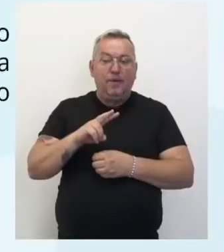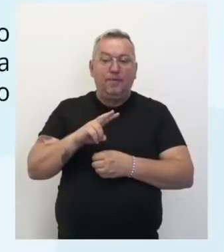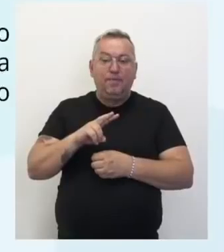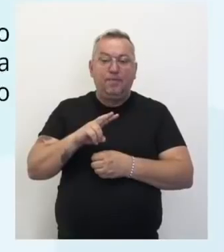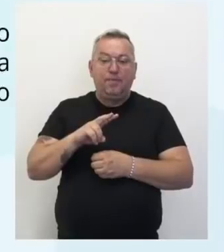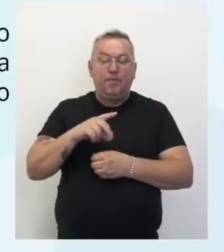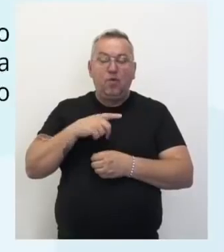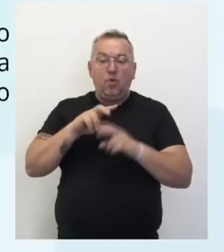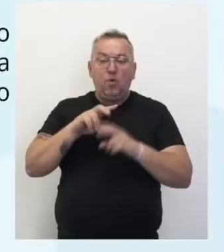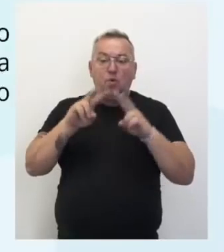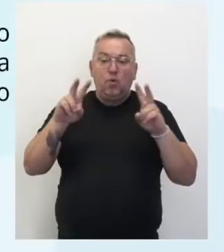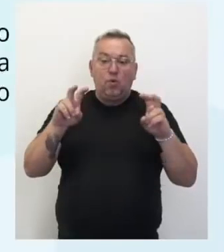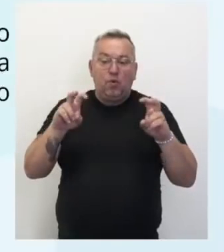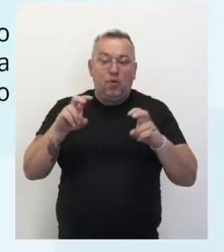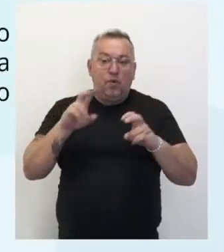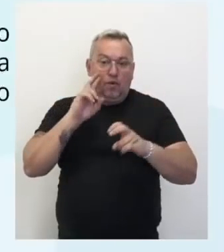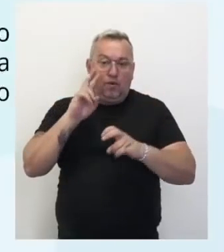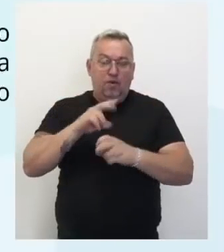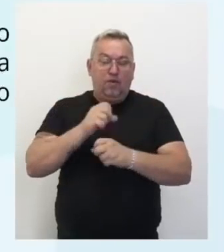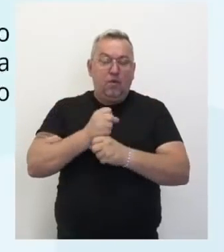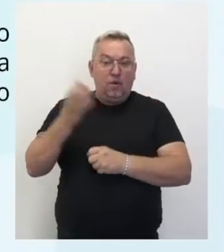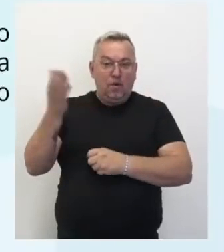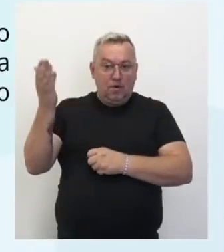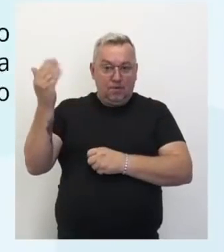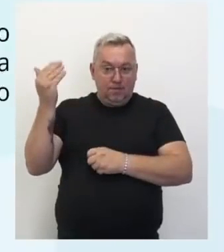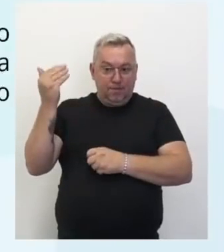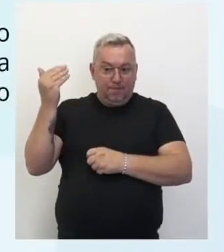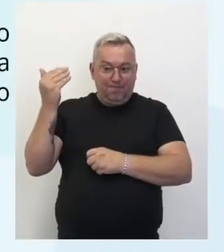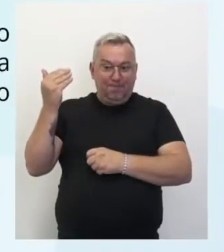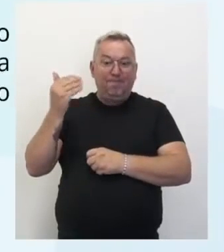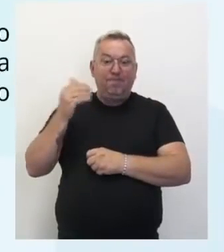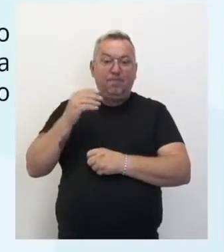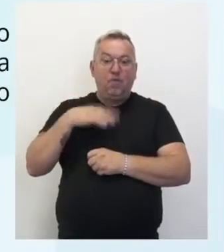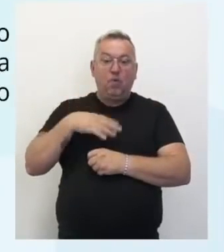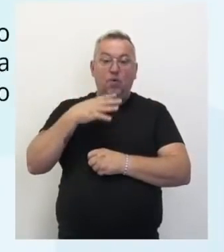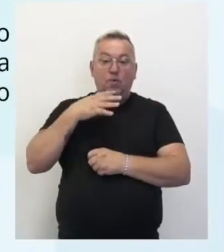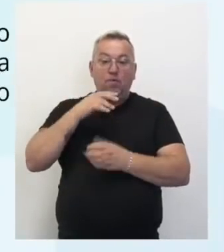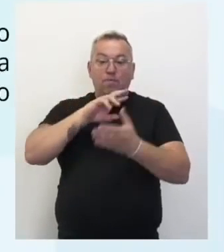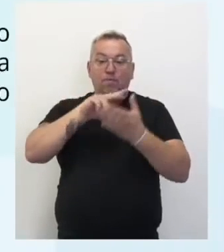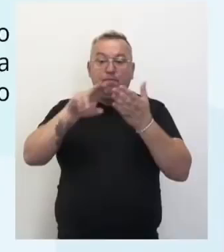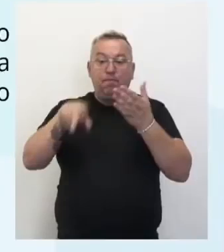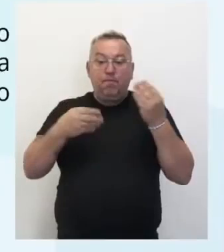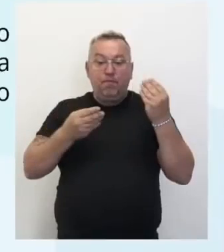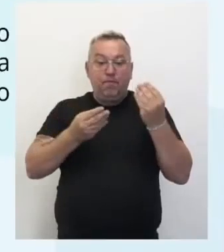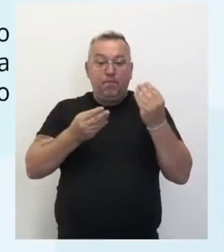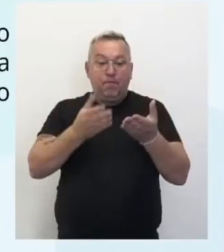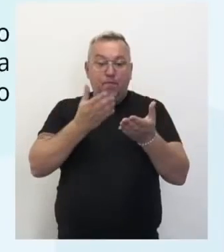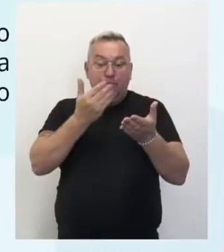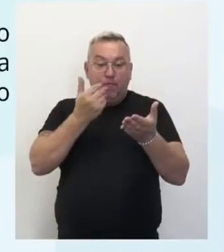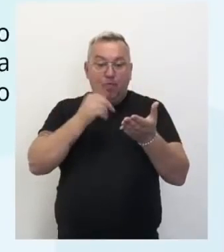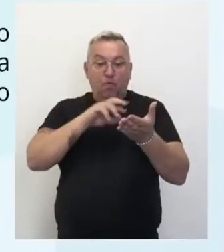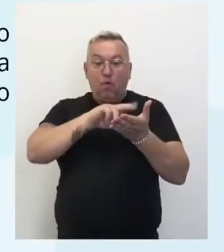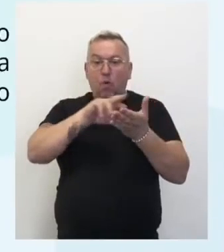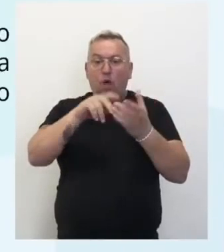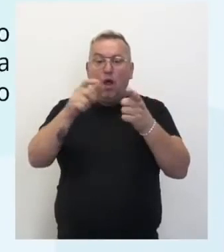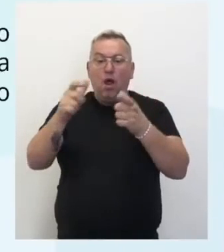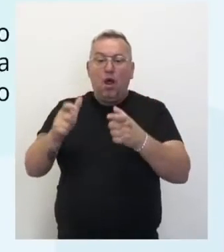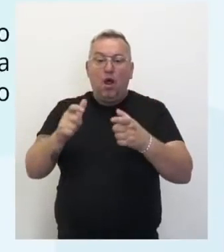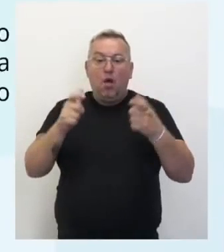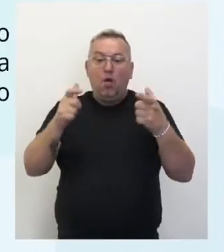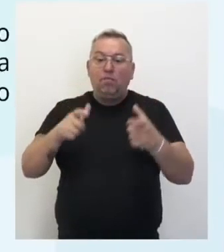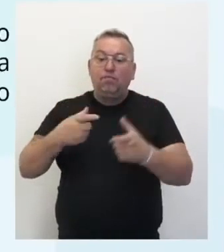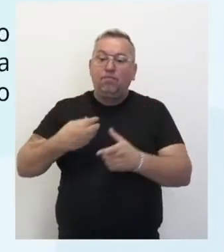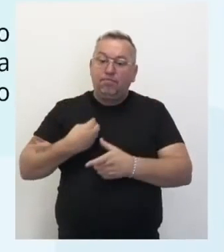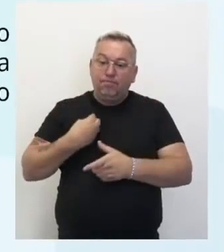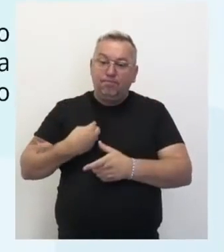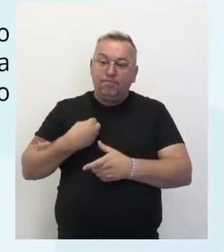o assunto que já foi tratado em anos anteriores, né? Então, reconhecer as diferentes ofertas de alimentos de acordo com a região onde